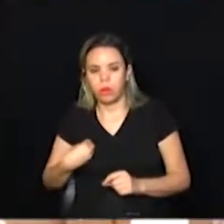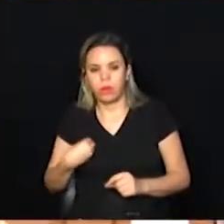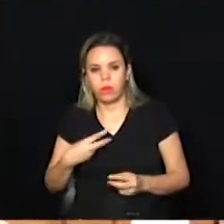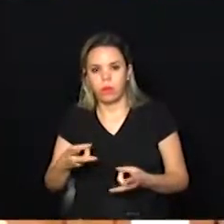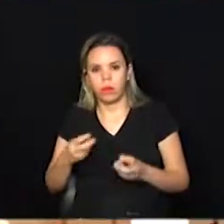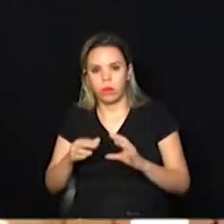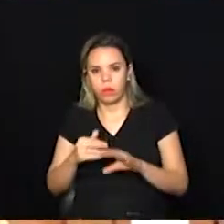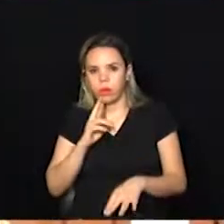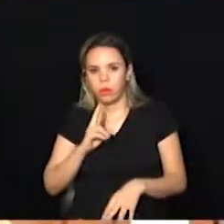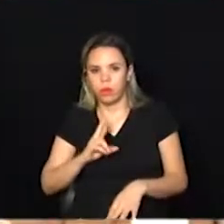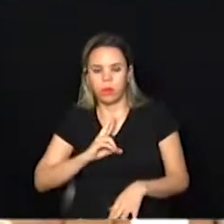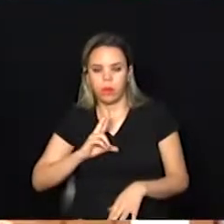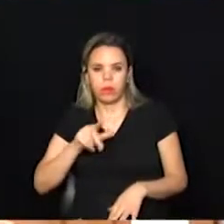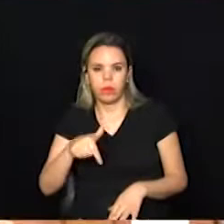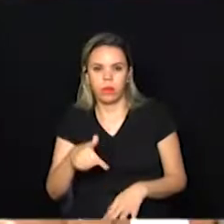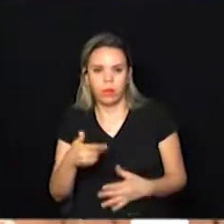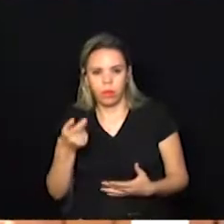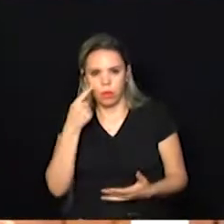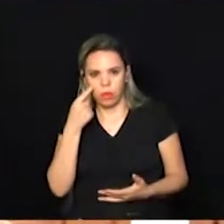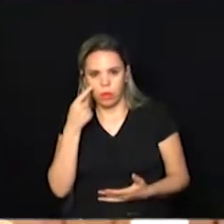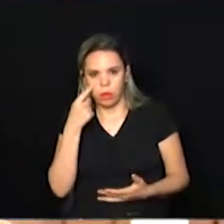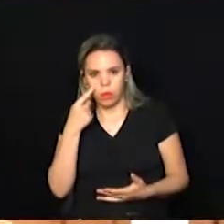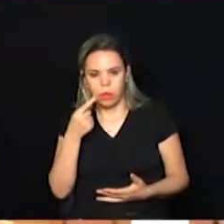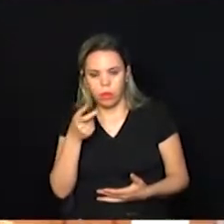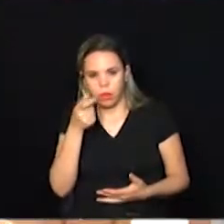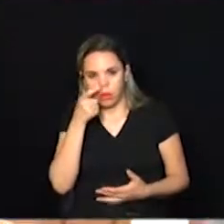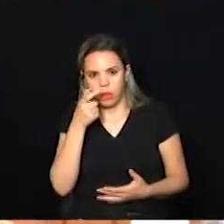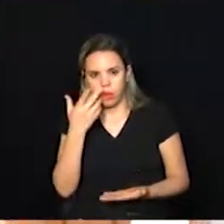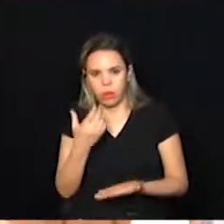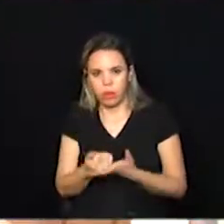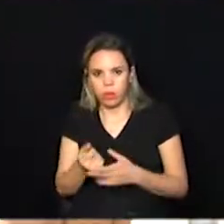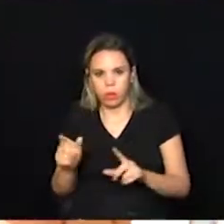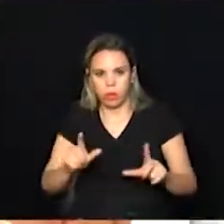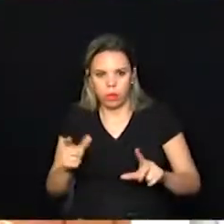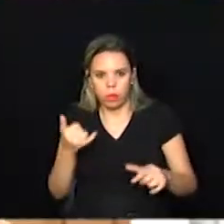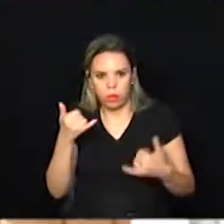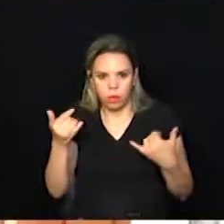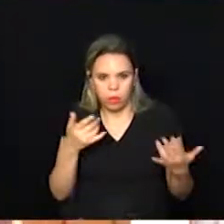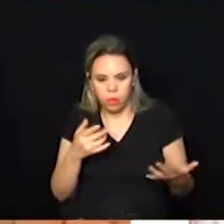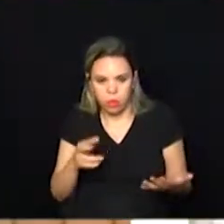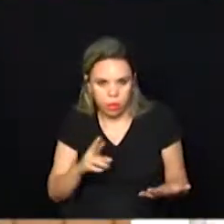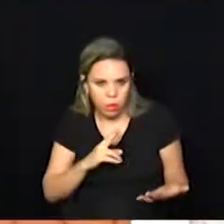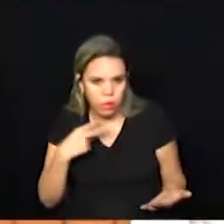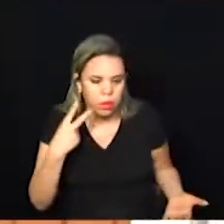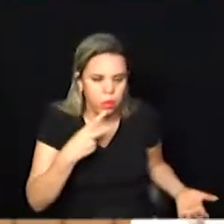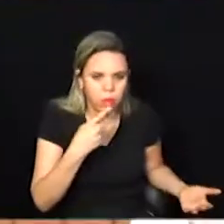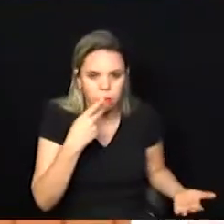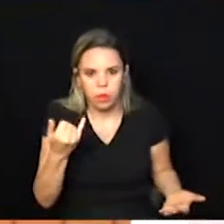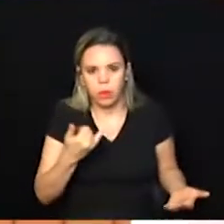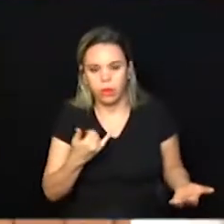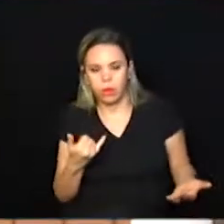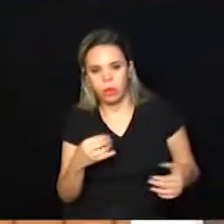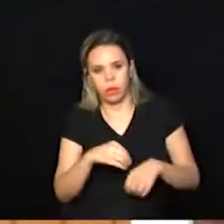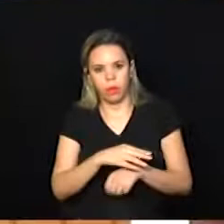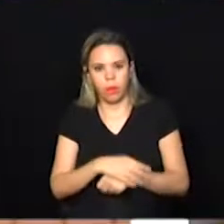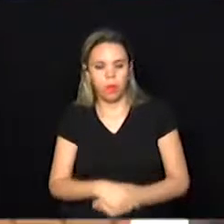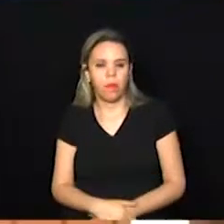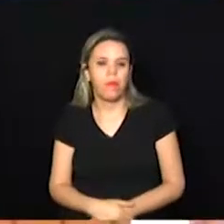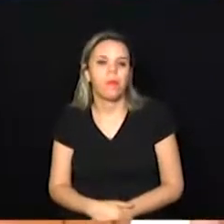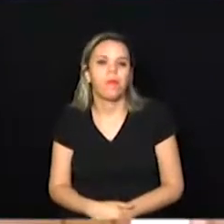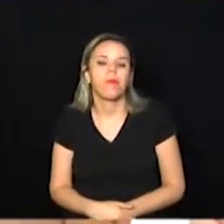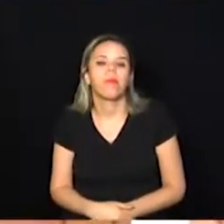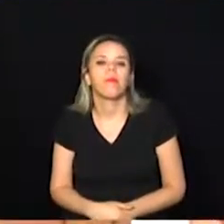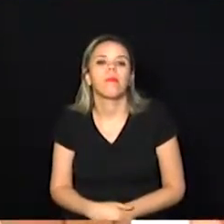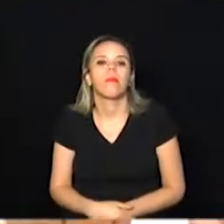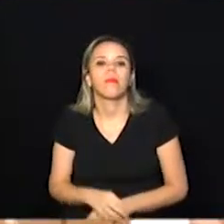a resposta, mas depois eu posso assistir a gravação, eu ligo para vocês, ou a própria vereadora Mariana Conte pode me passar. Mas